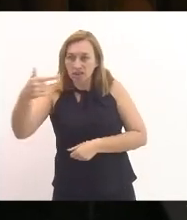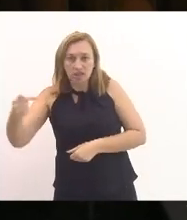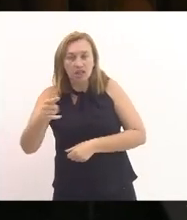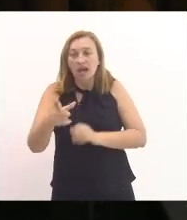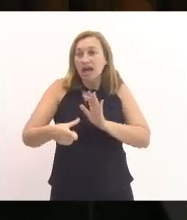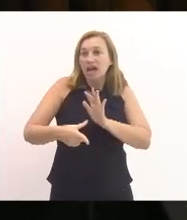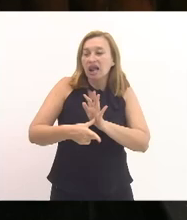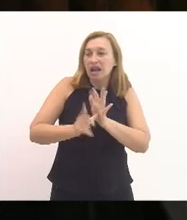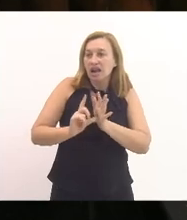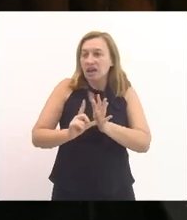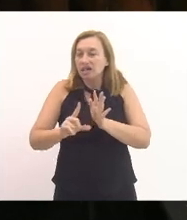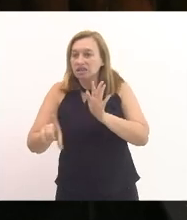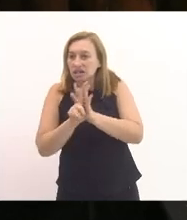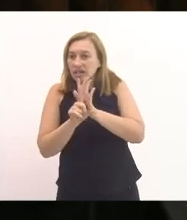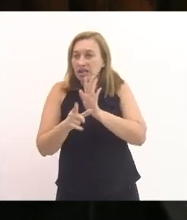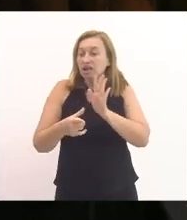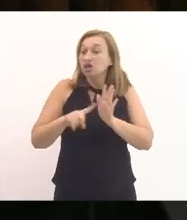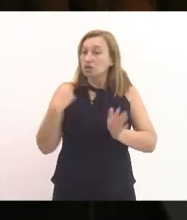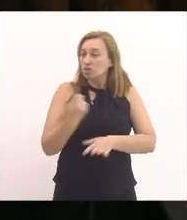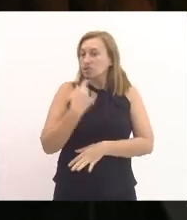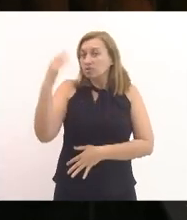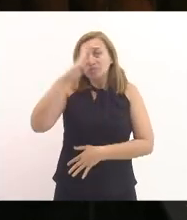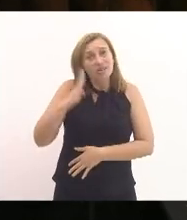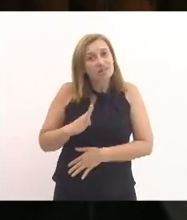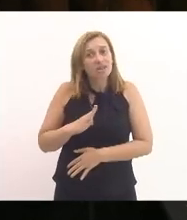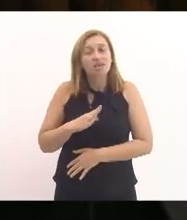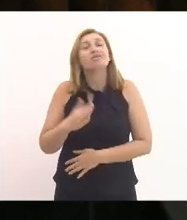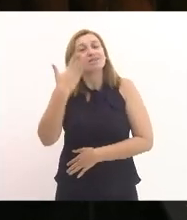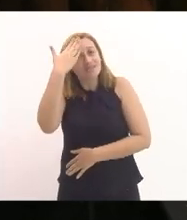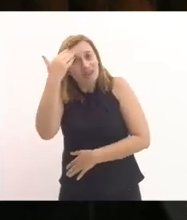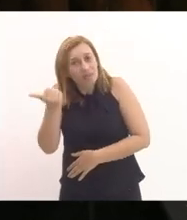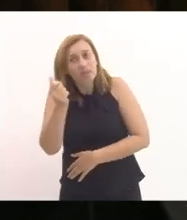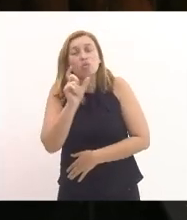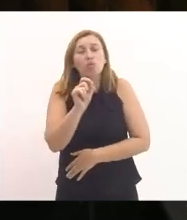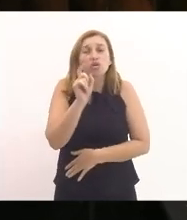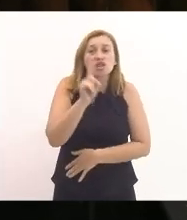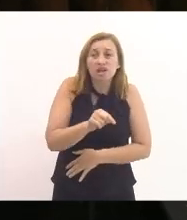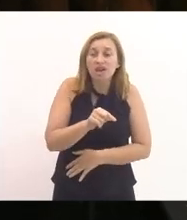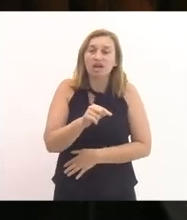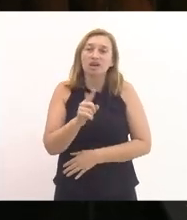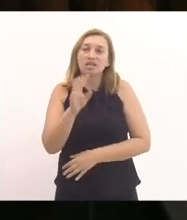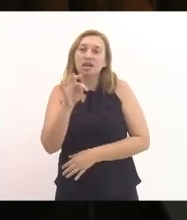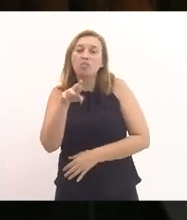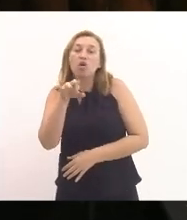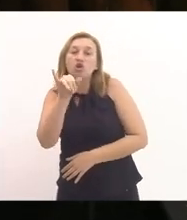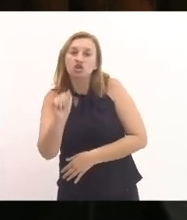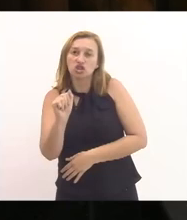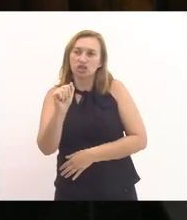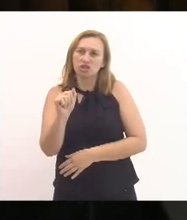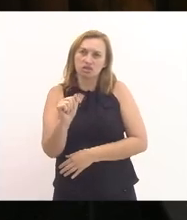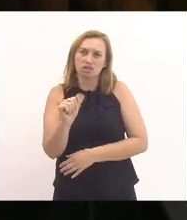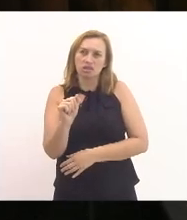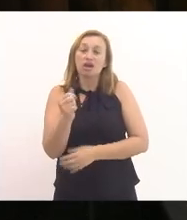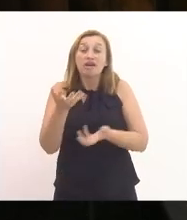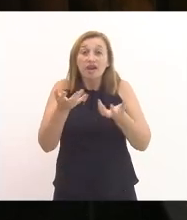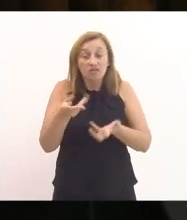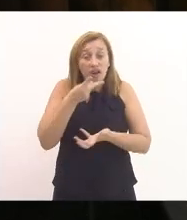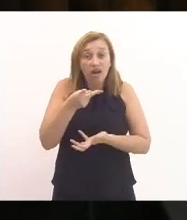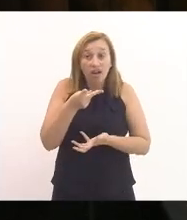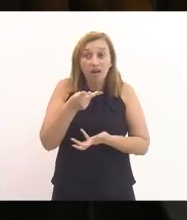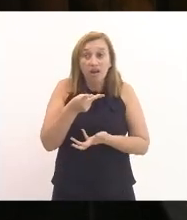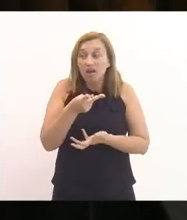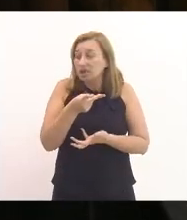posterior lei posterior nós somos brasileiros a gente sabe o que que Essas tecnologias abertas querem